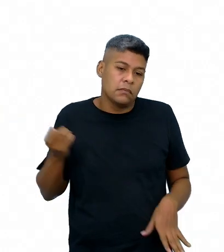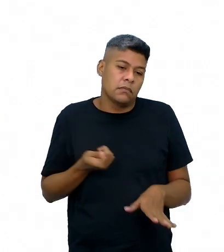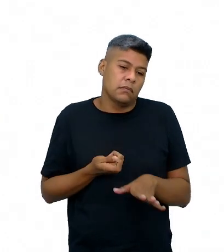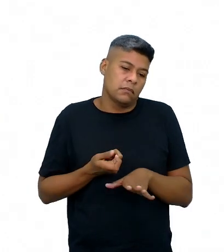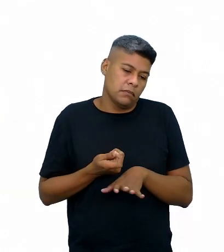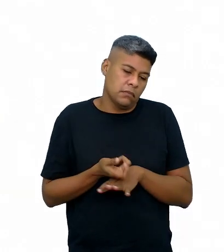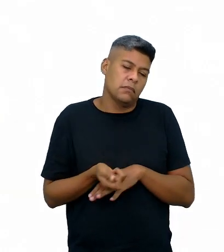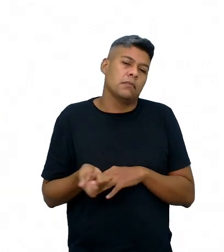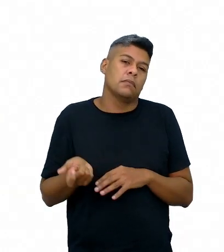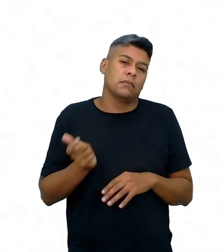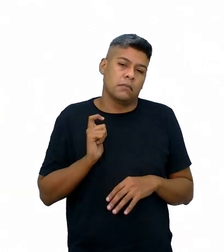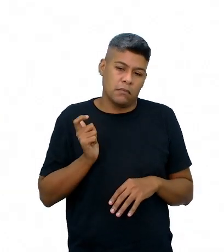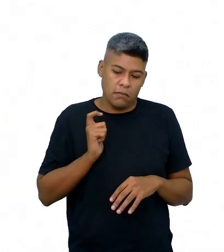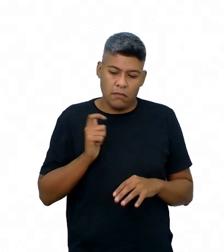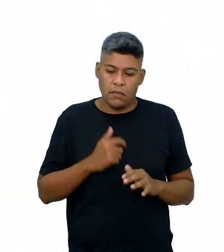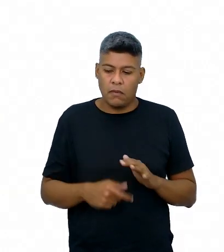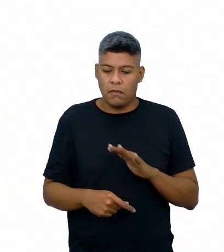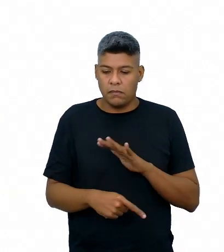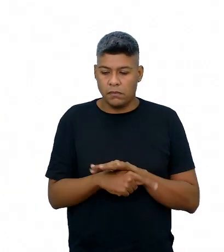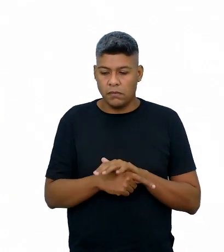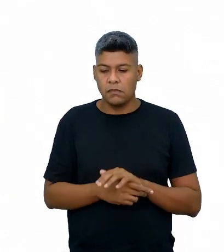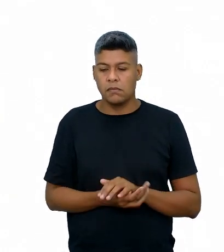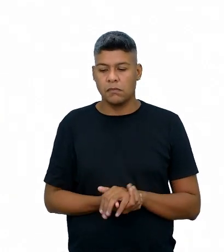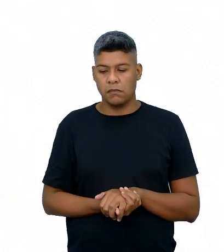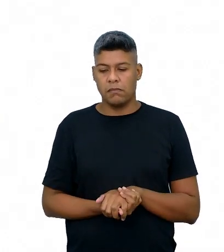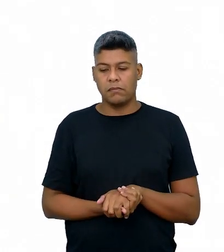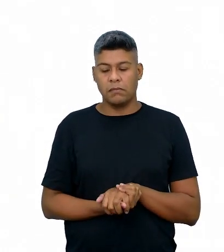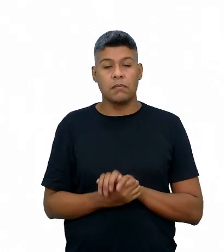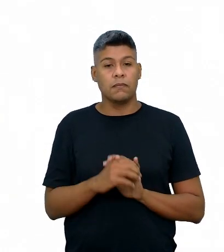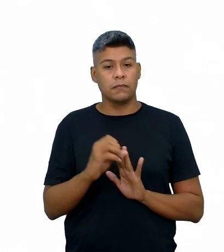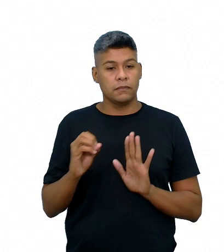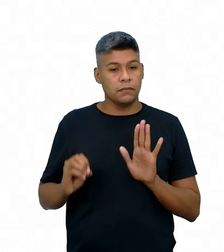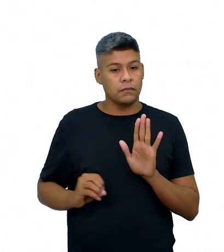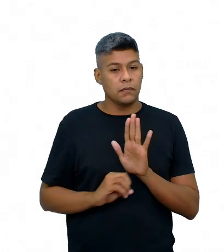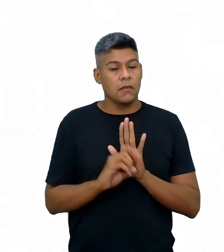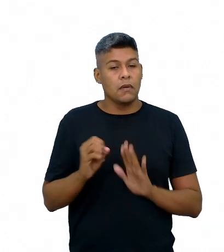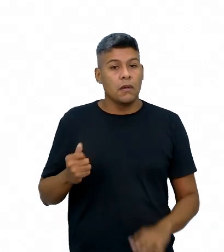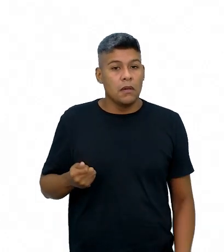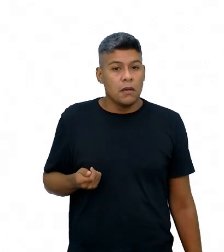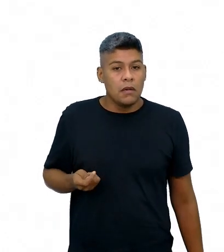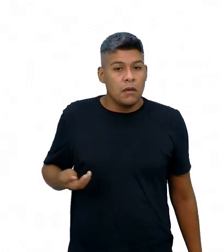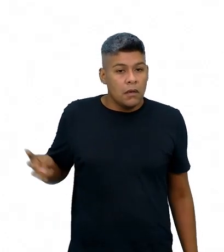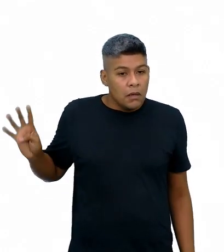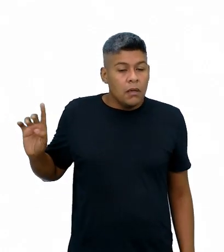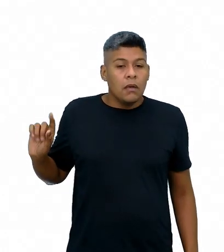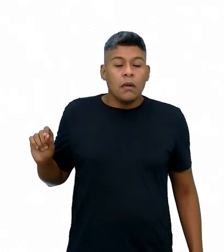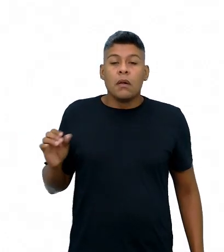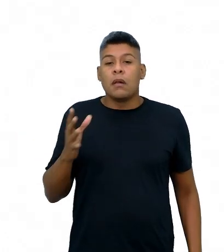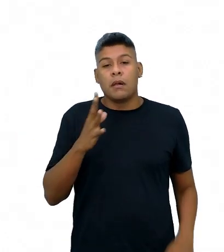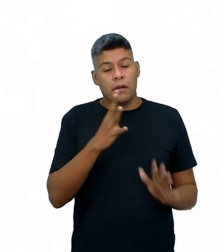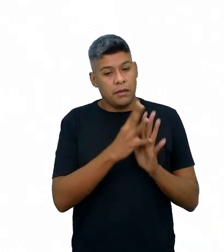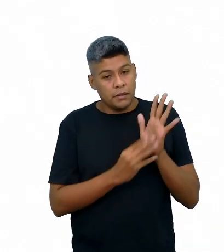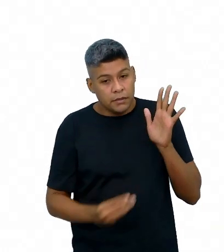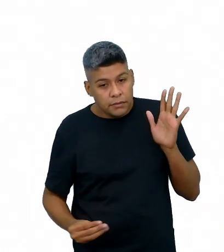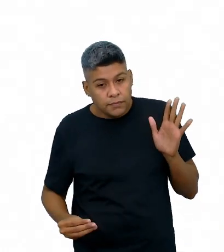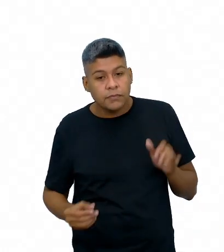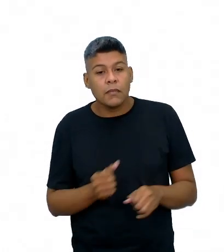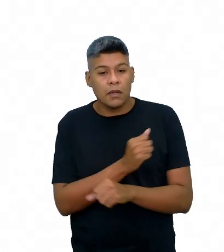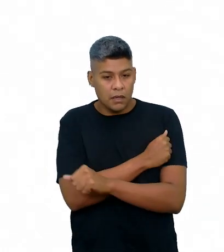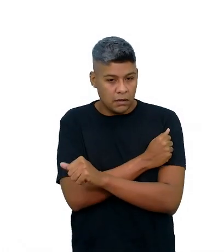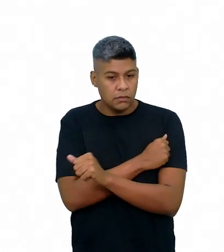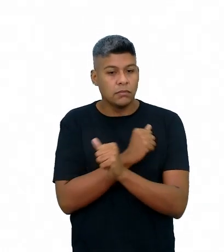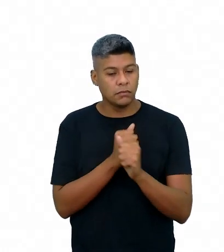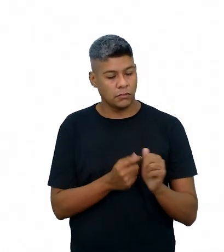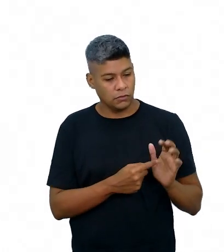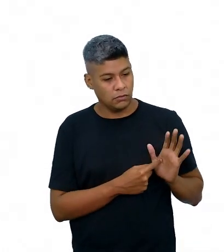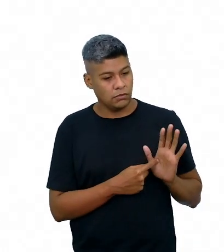não existiram a respeito de coronavírus? Quantos exemplos os alunos podem